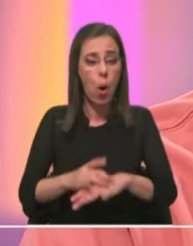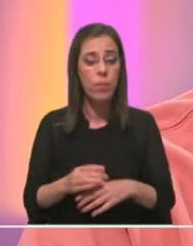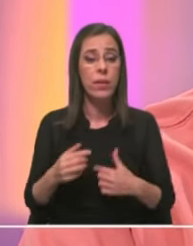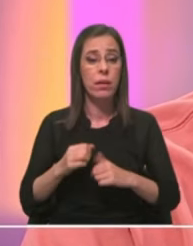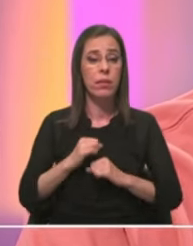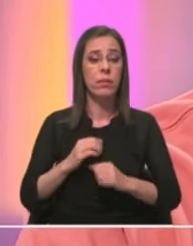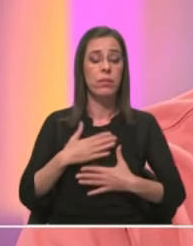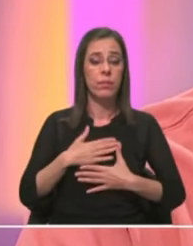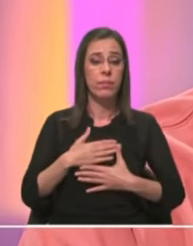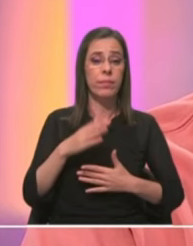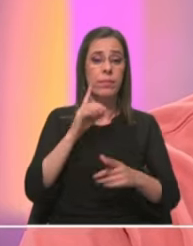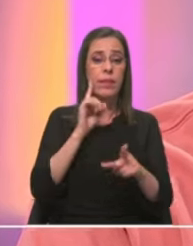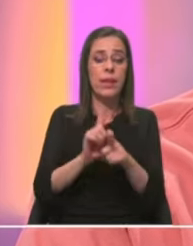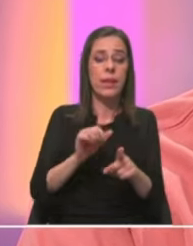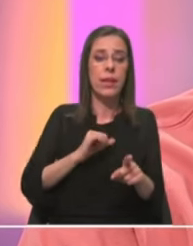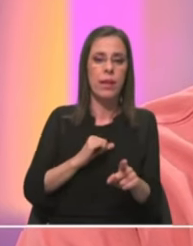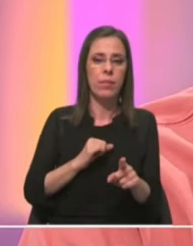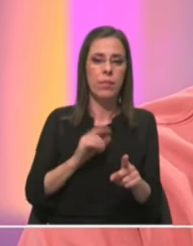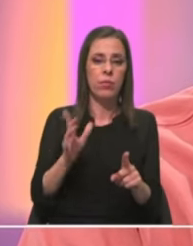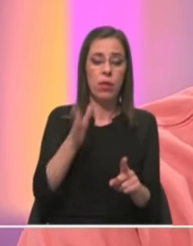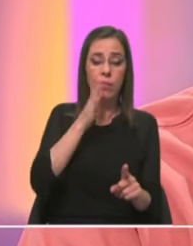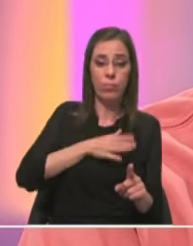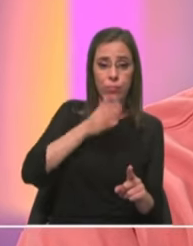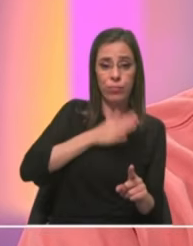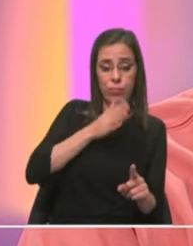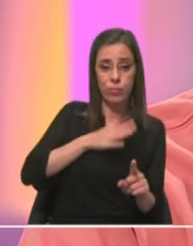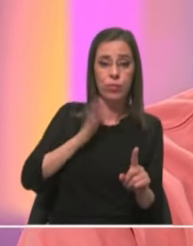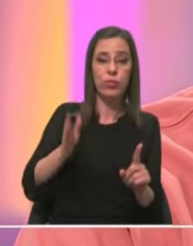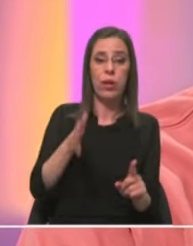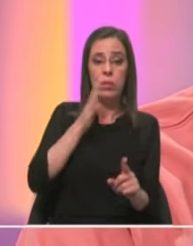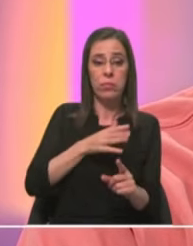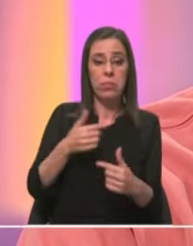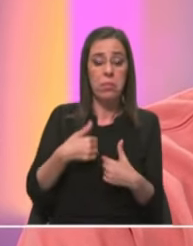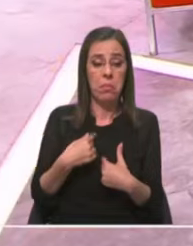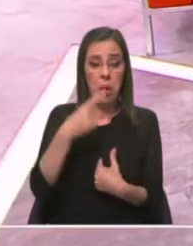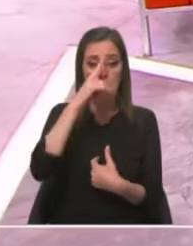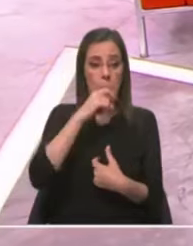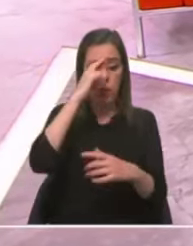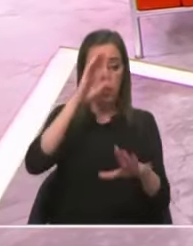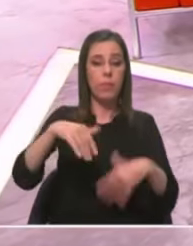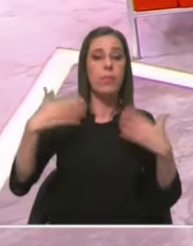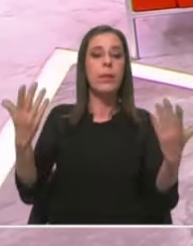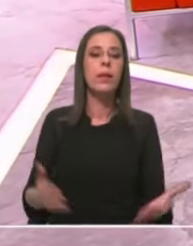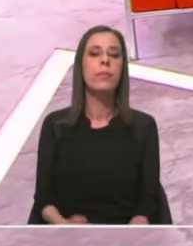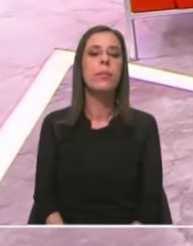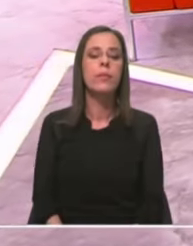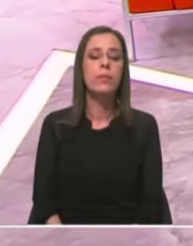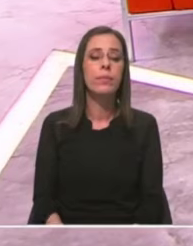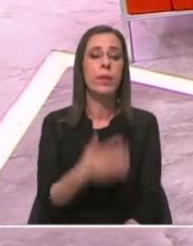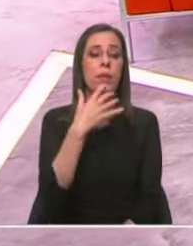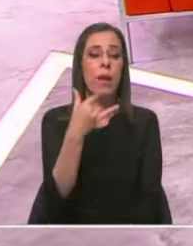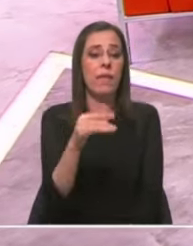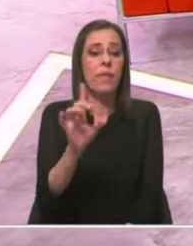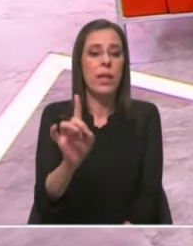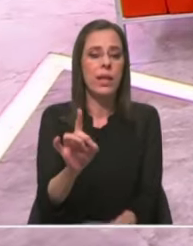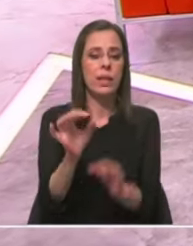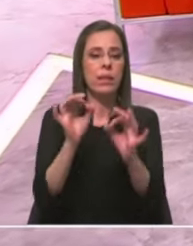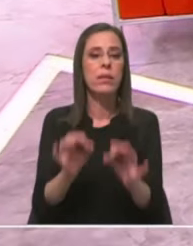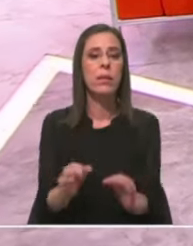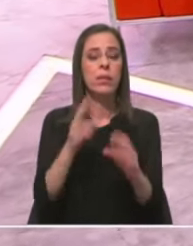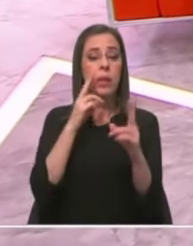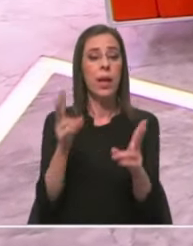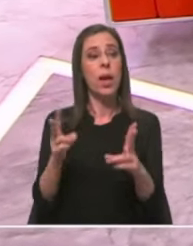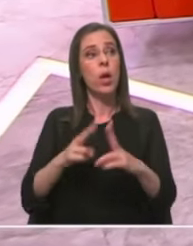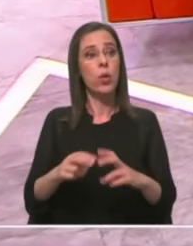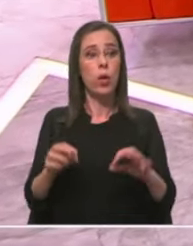sequer são minhas foi a minha irmã que já as partilhou comigo e coisas que eu nem me lembro e só aos 26 anos é que eu fui